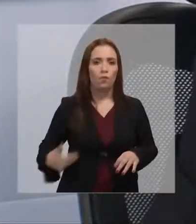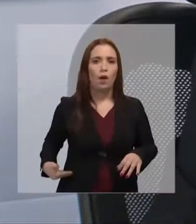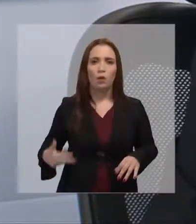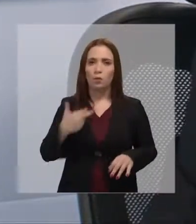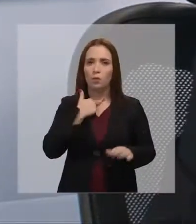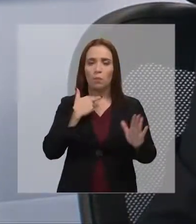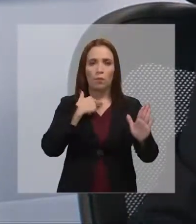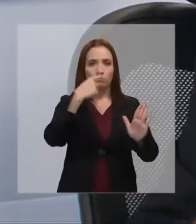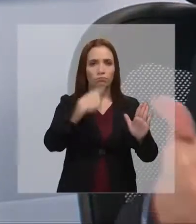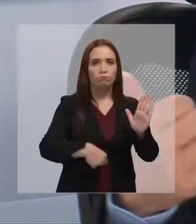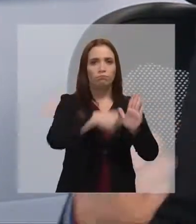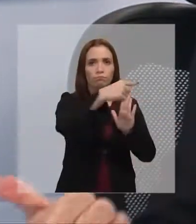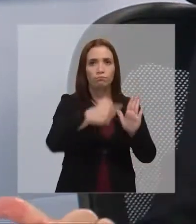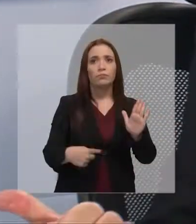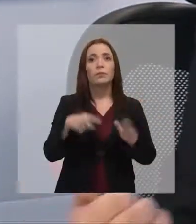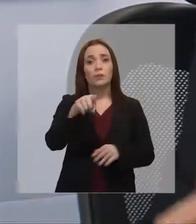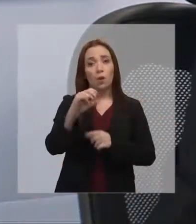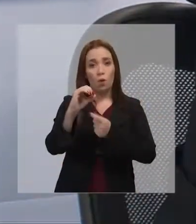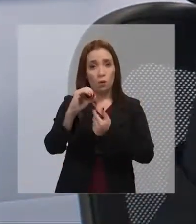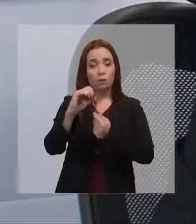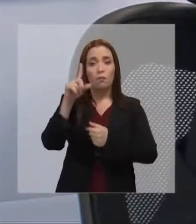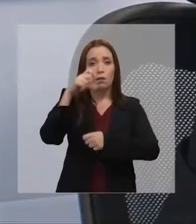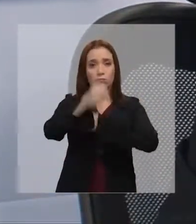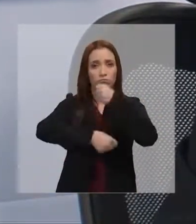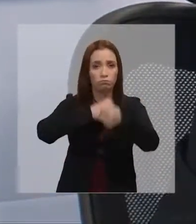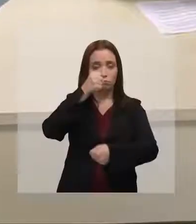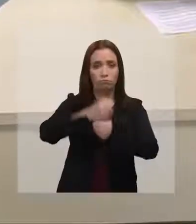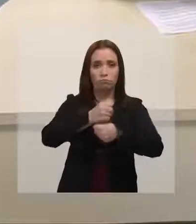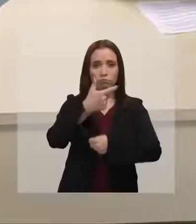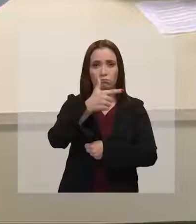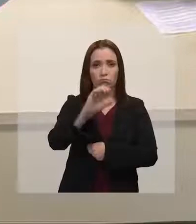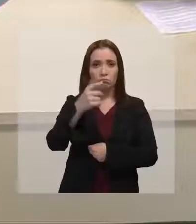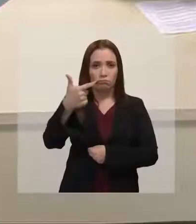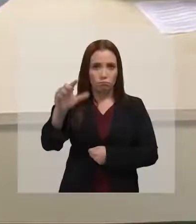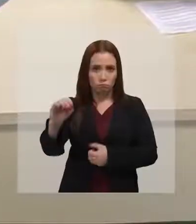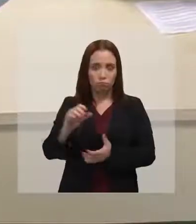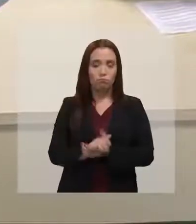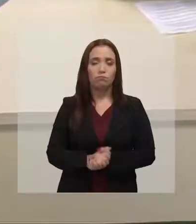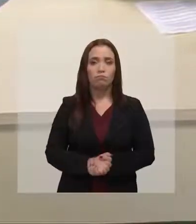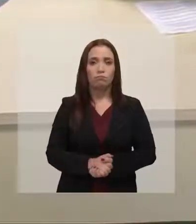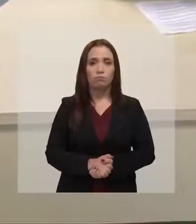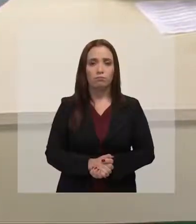vetar. Isso vai servir para o orçamento 2020. São sintomas